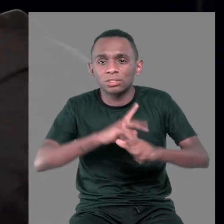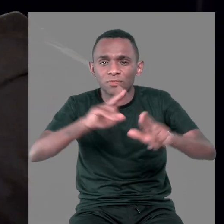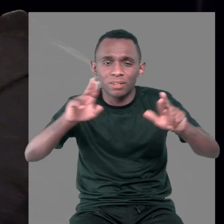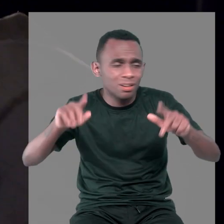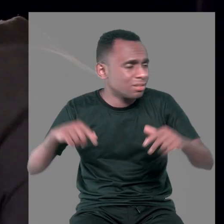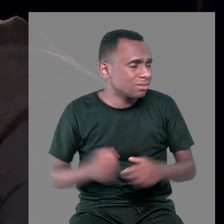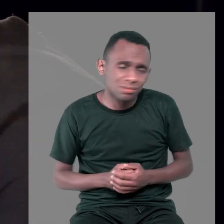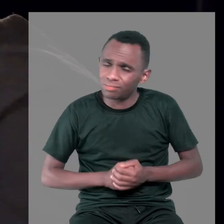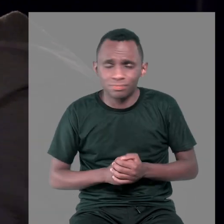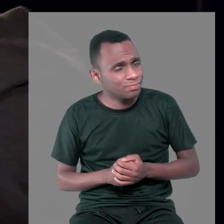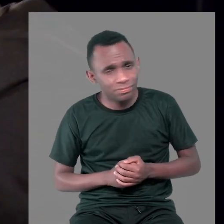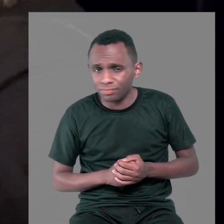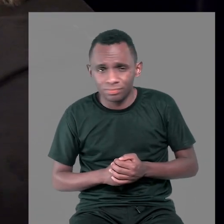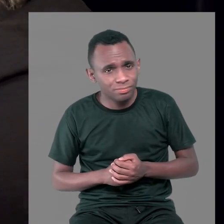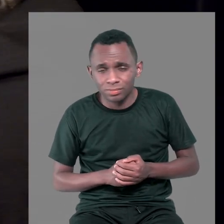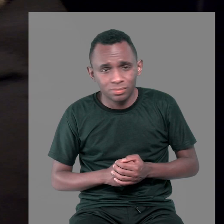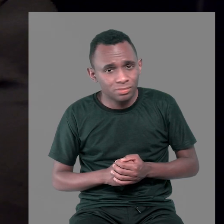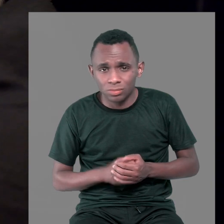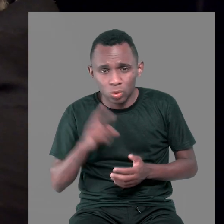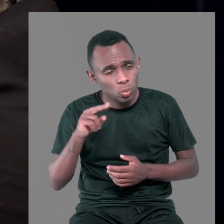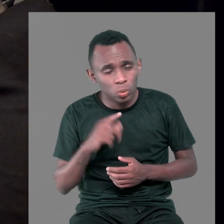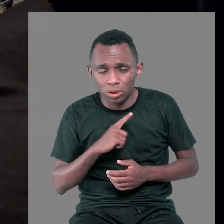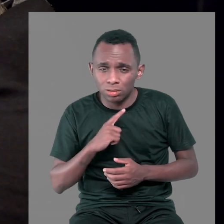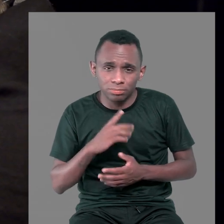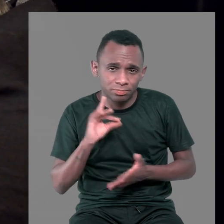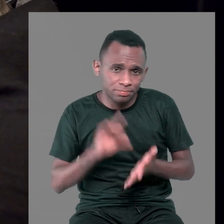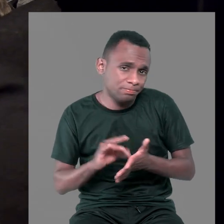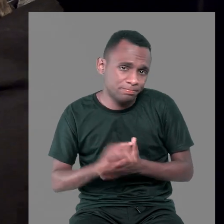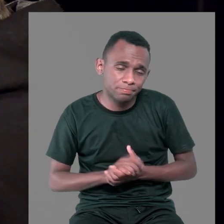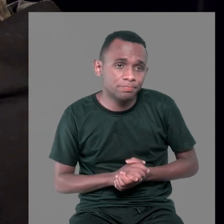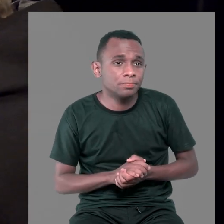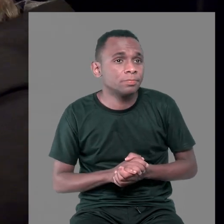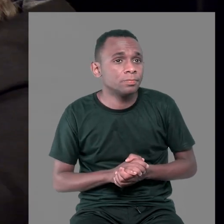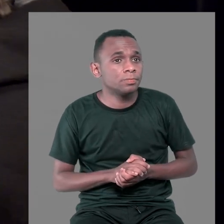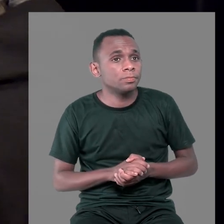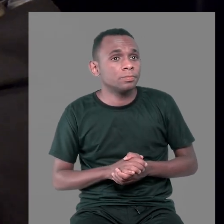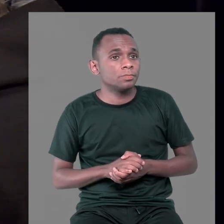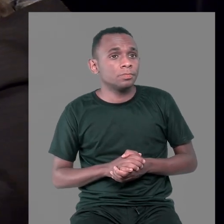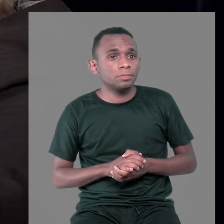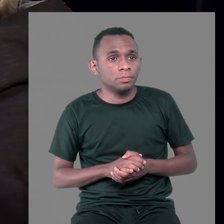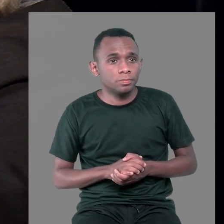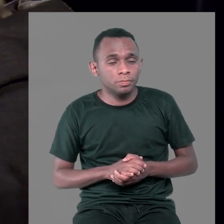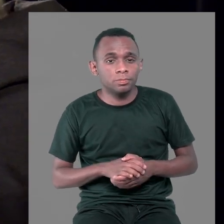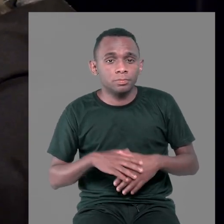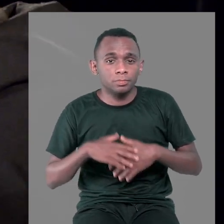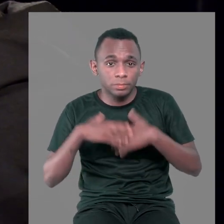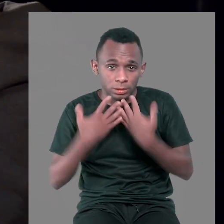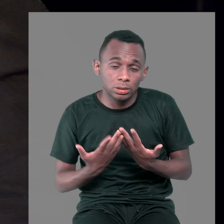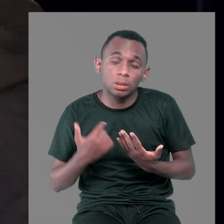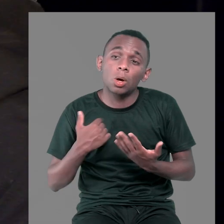nos obriga a lembrar que a indeterminação, a incerteza é